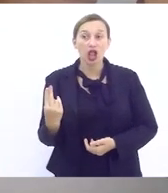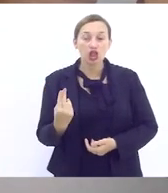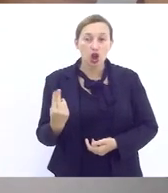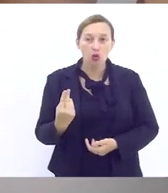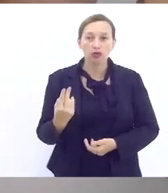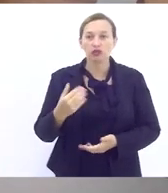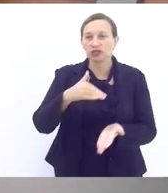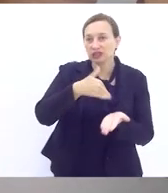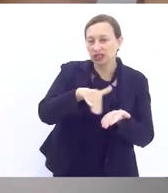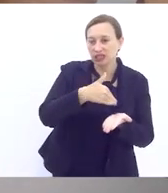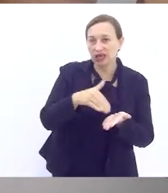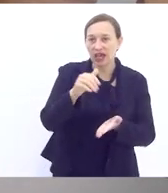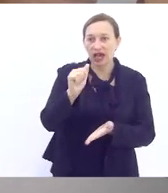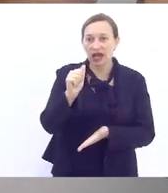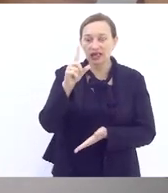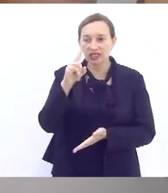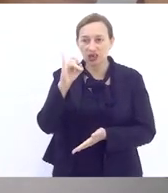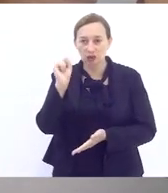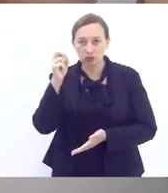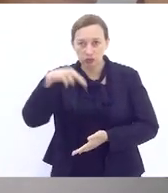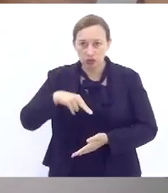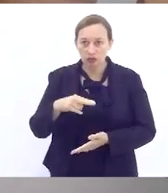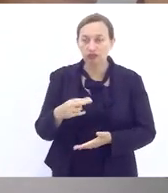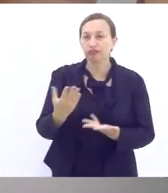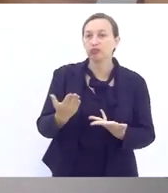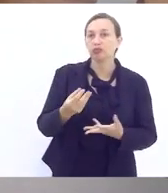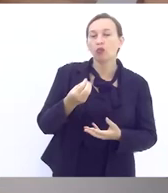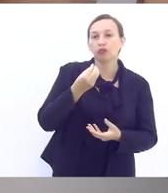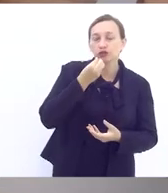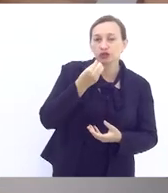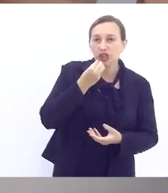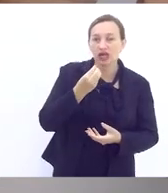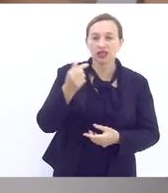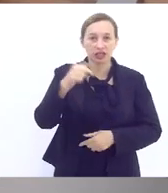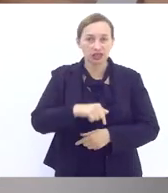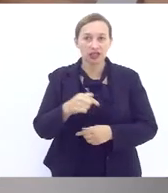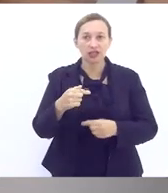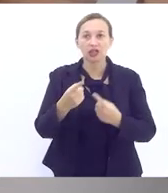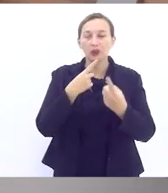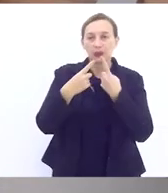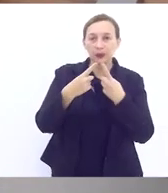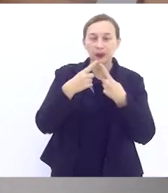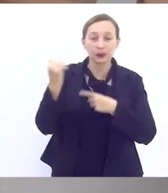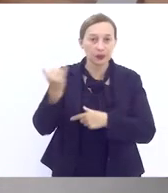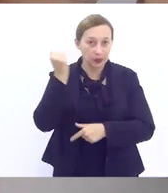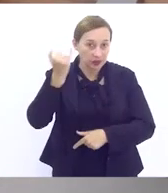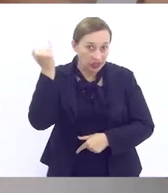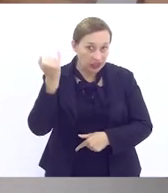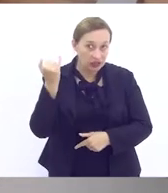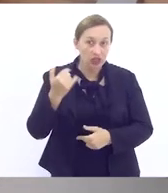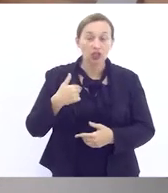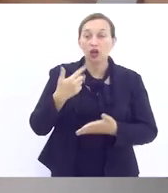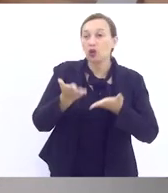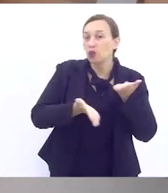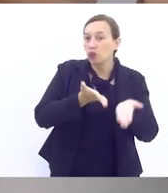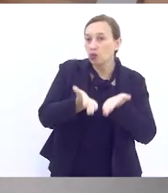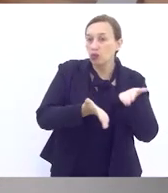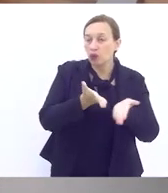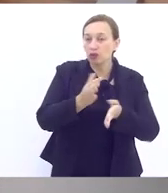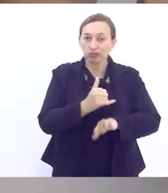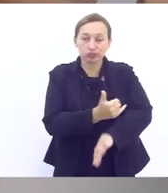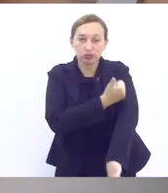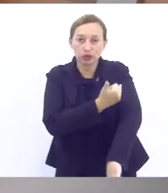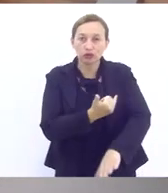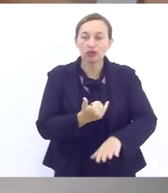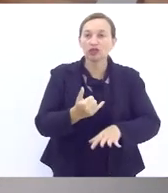Secretário Adilson Eu quero agradecer a oportunidade de estarmos participando aqui desse debate tão importante eu cuido da parte de infraestrutura